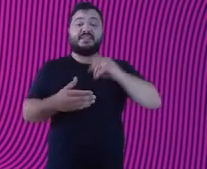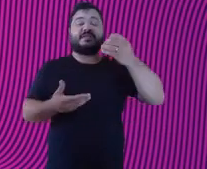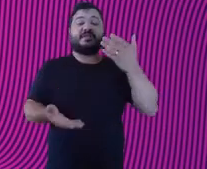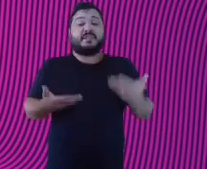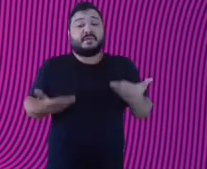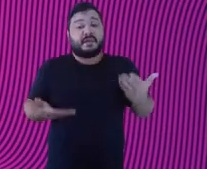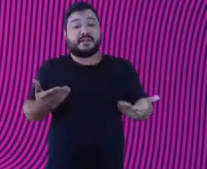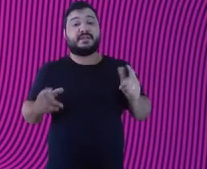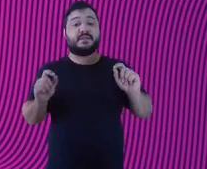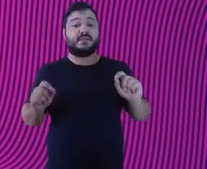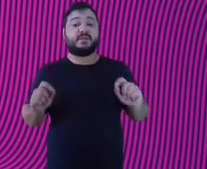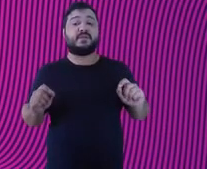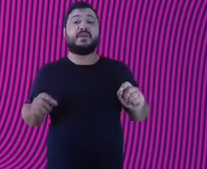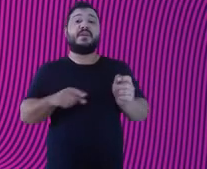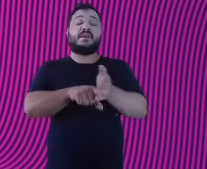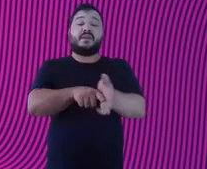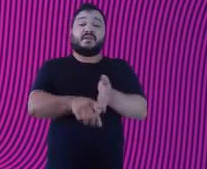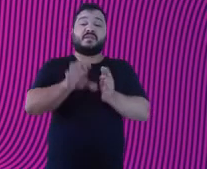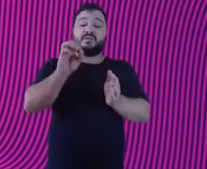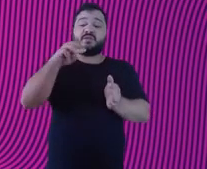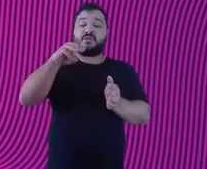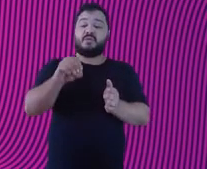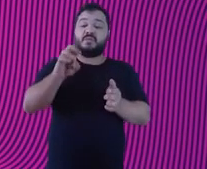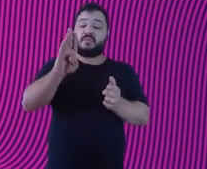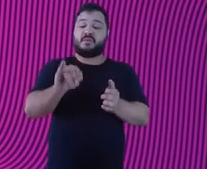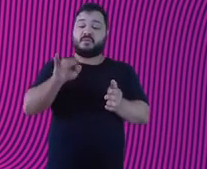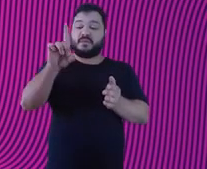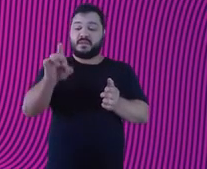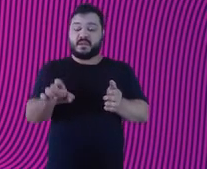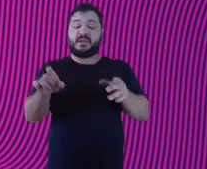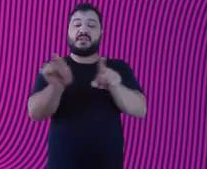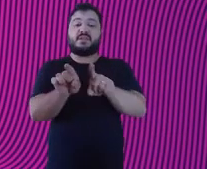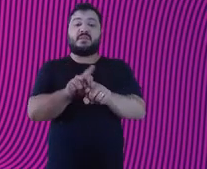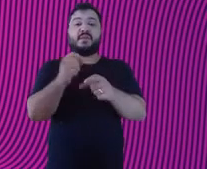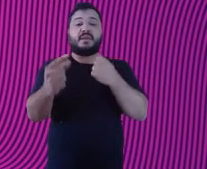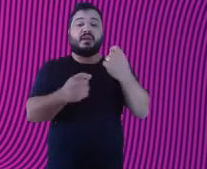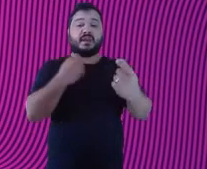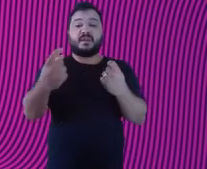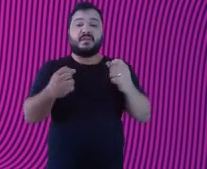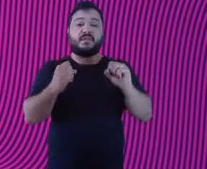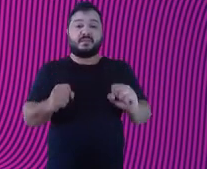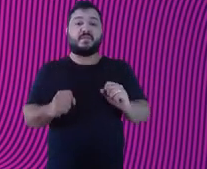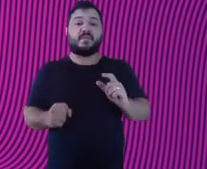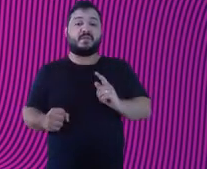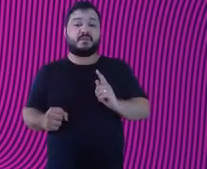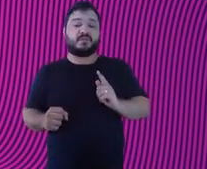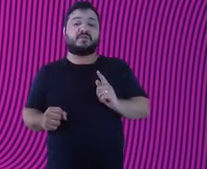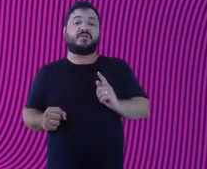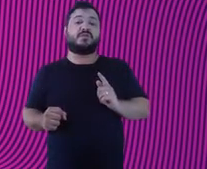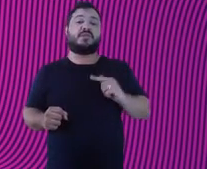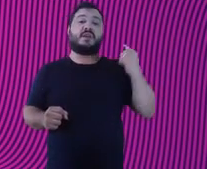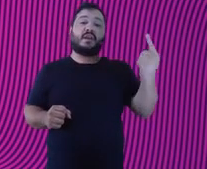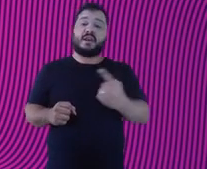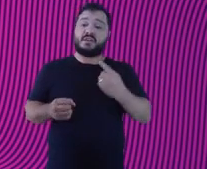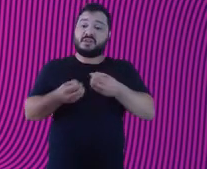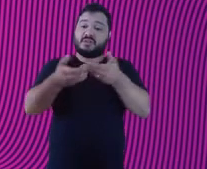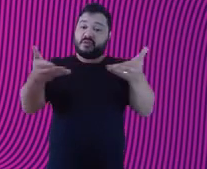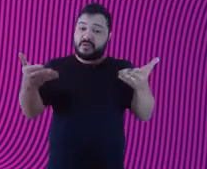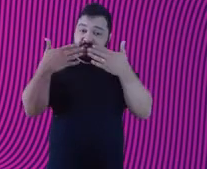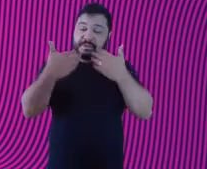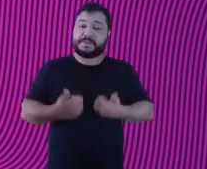entre o índice de comorbidades, as comorbidades e, eventualmente, talvez o que a gente poderia oferecer de